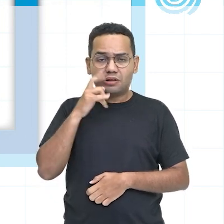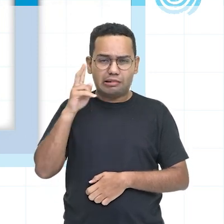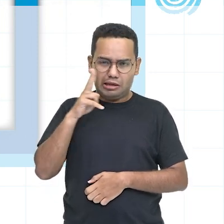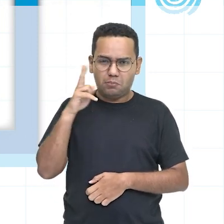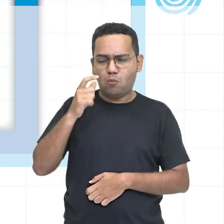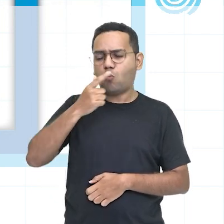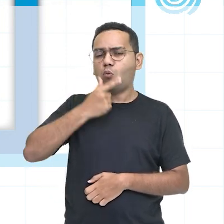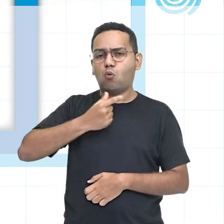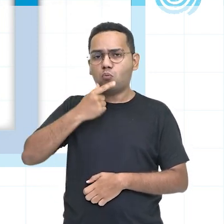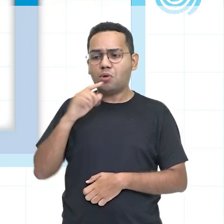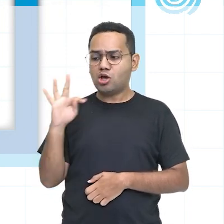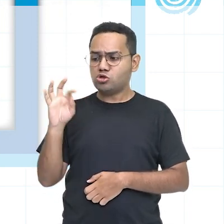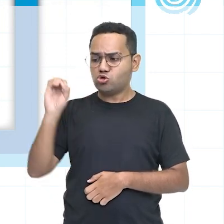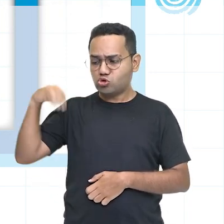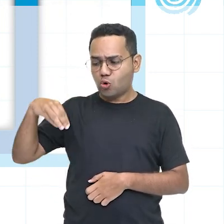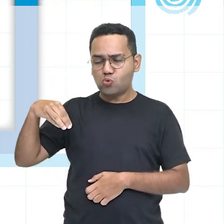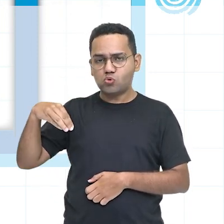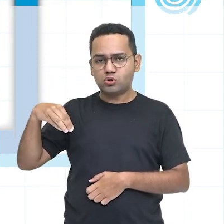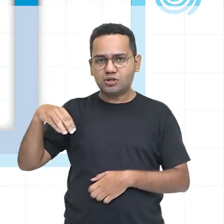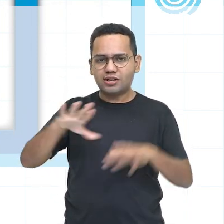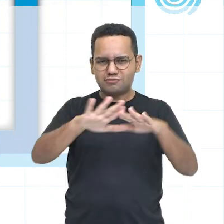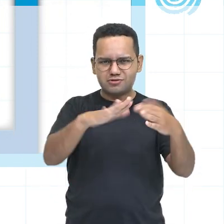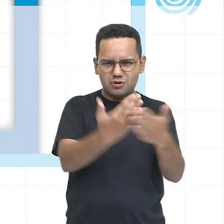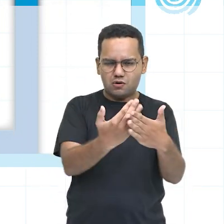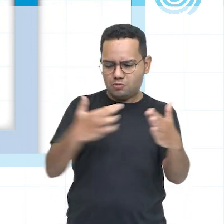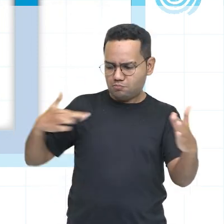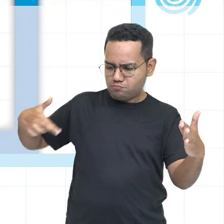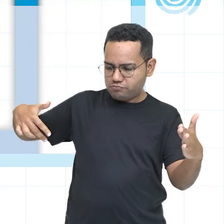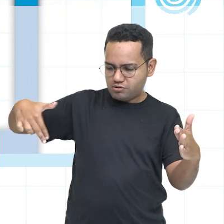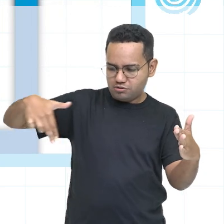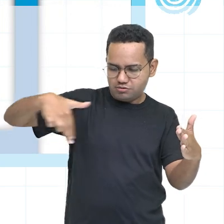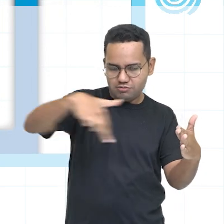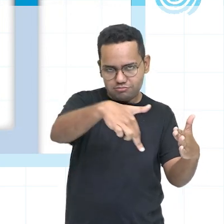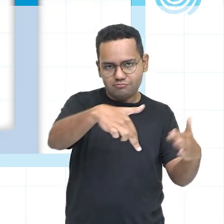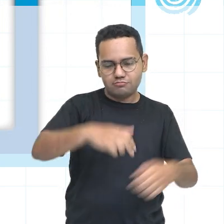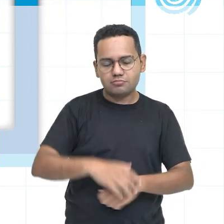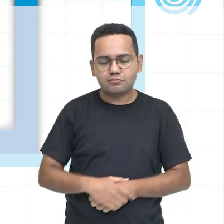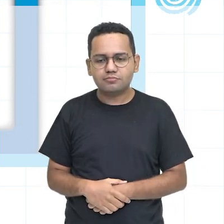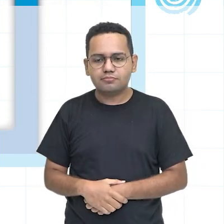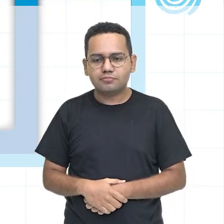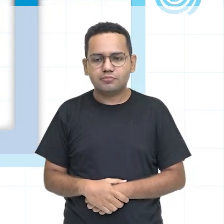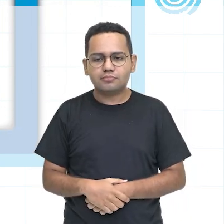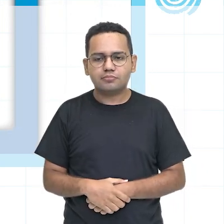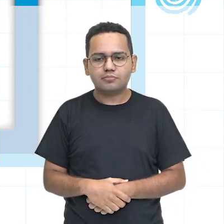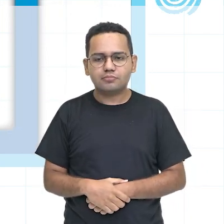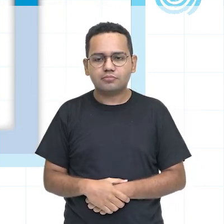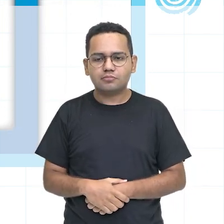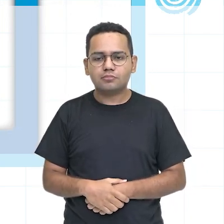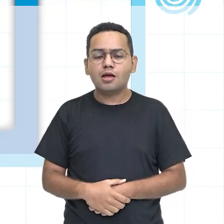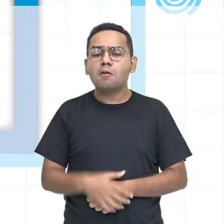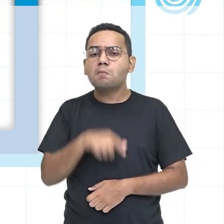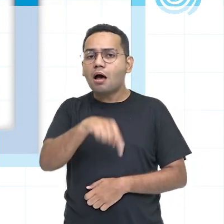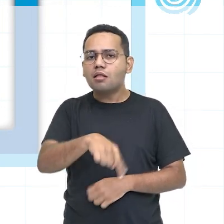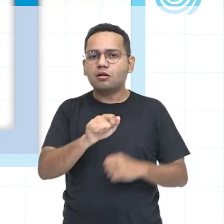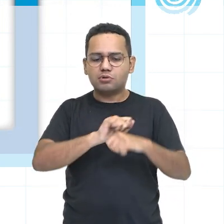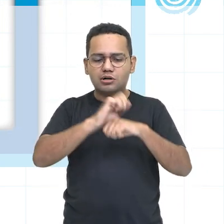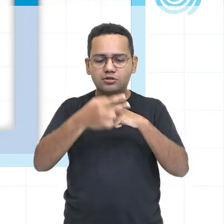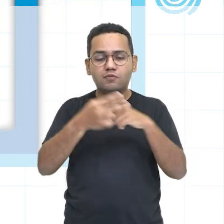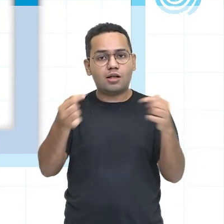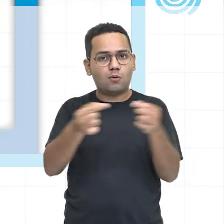né? O advérbio ele é caracterizado ali pela presença do ly, tá